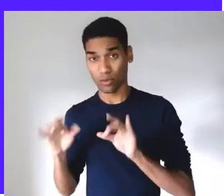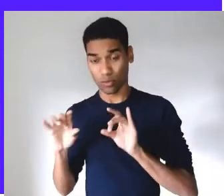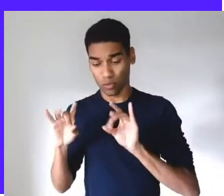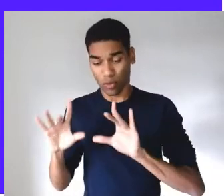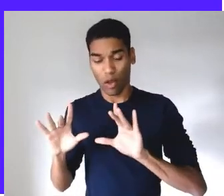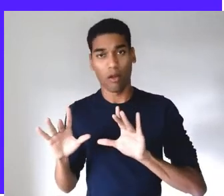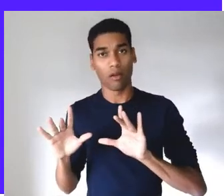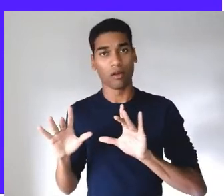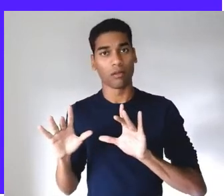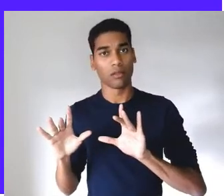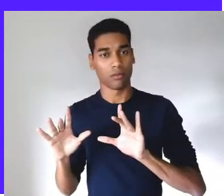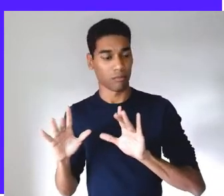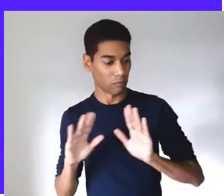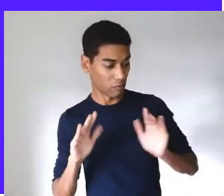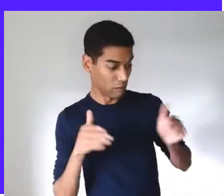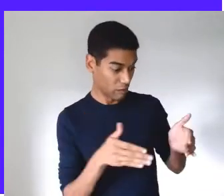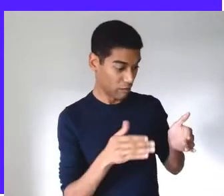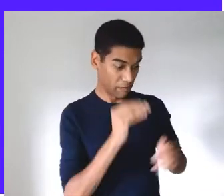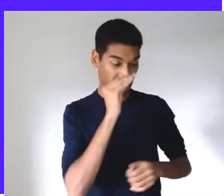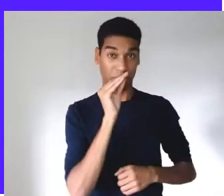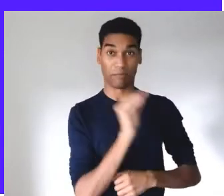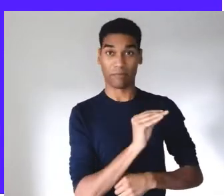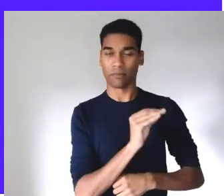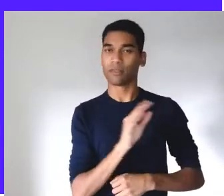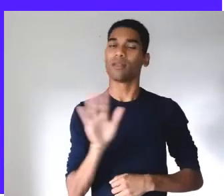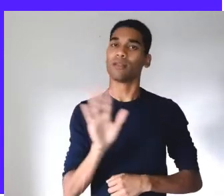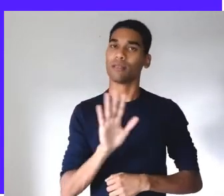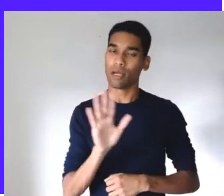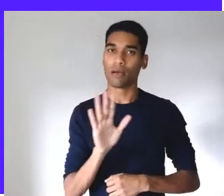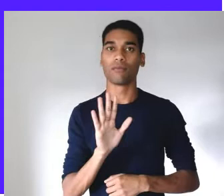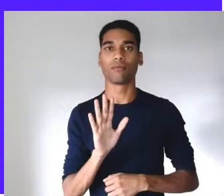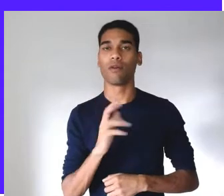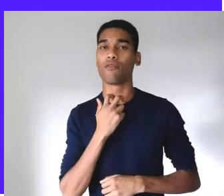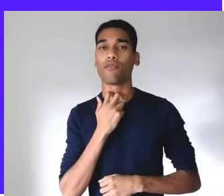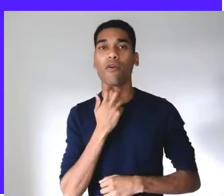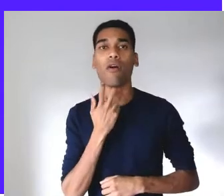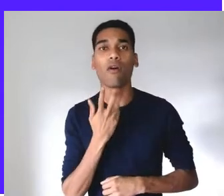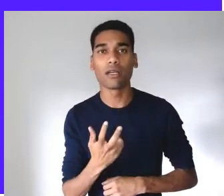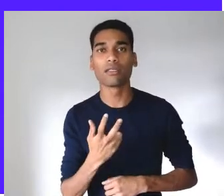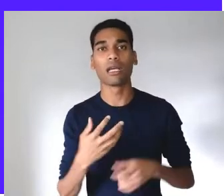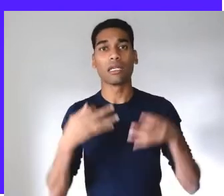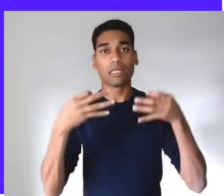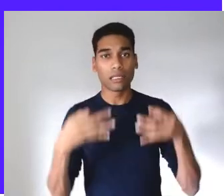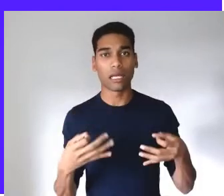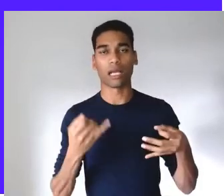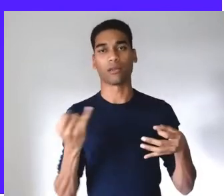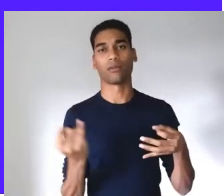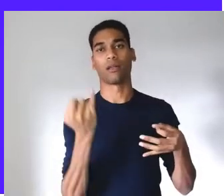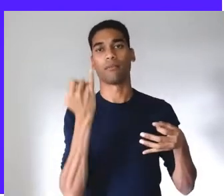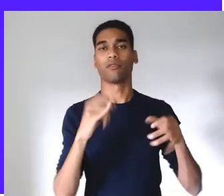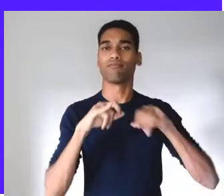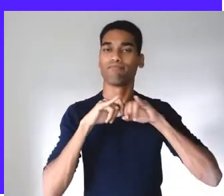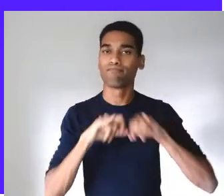tem uma responsabilidade nisso expressa no nosso Código de Ética.